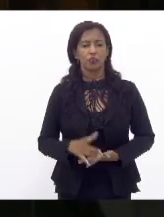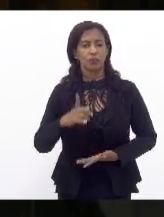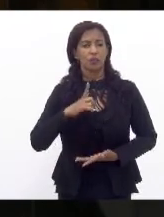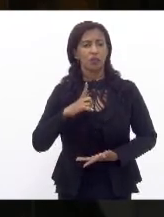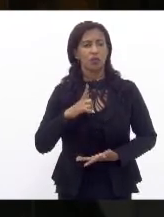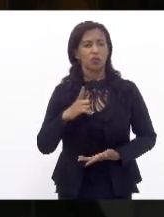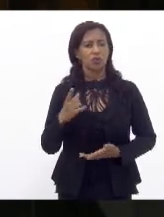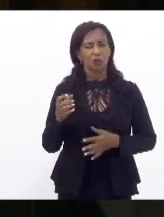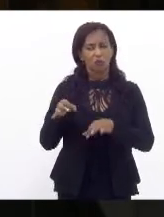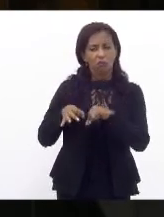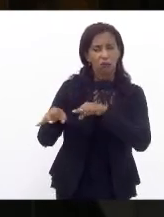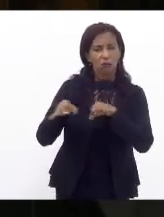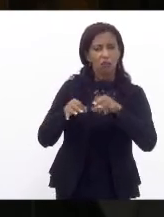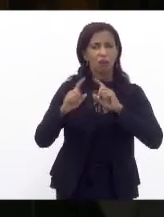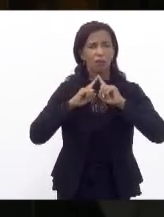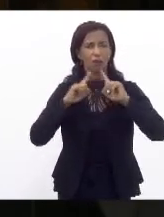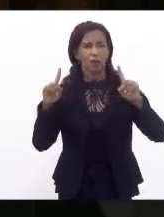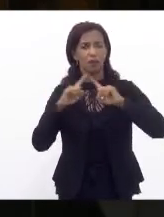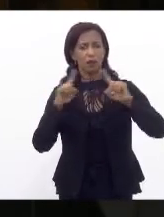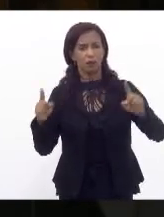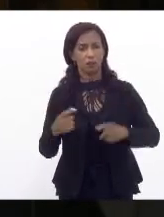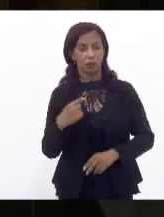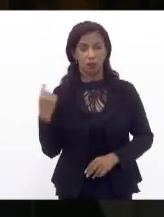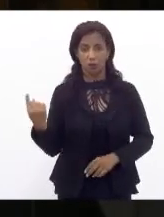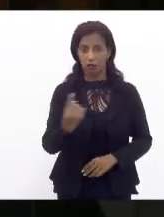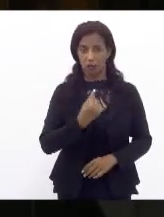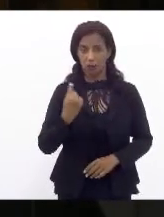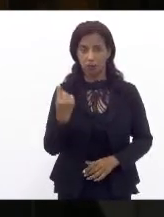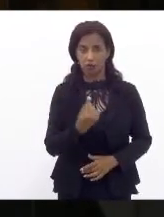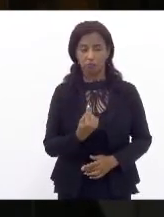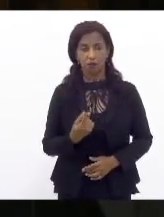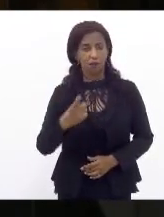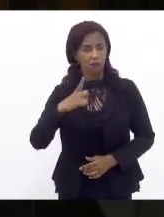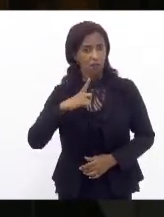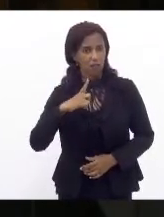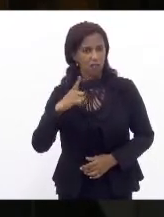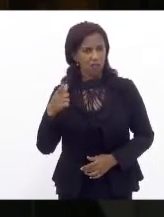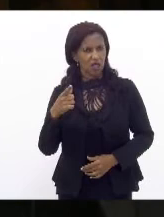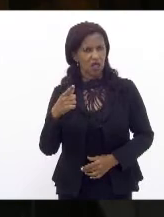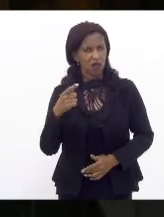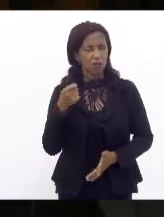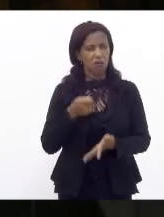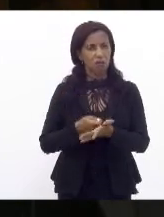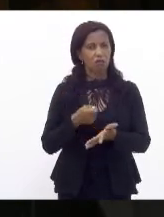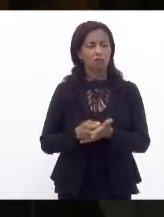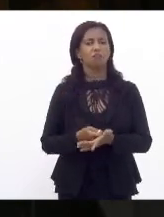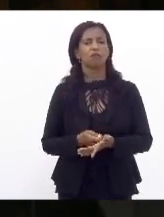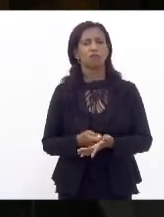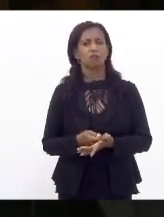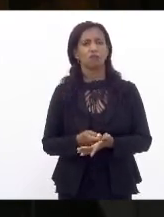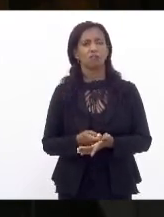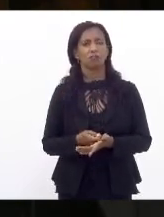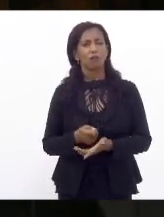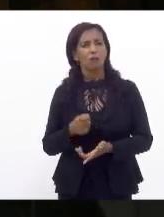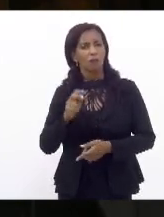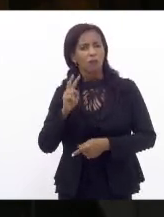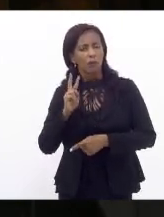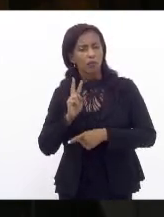um instrumento para poder denunciar. E nós, que temos esse dever legítimo,